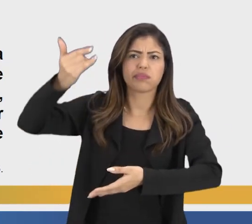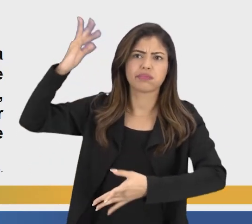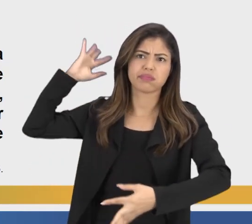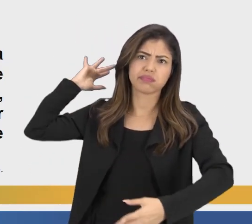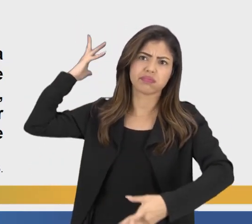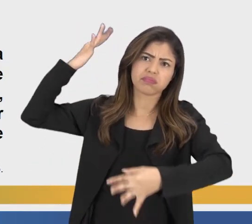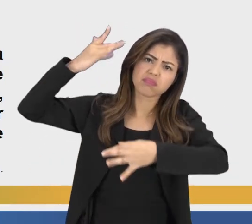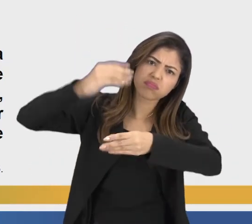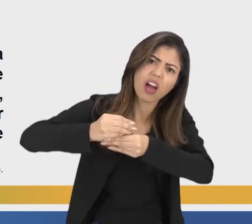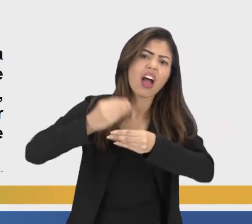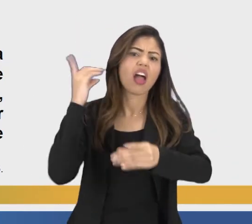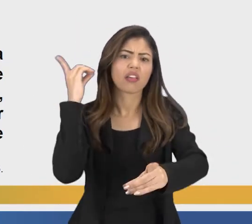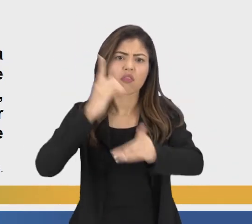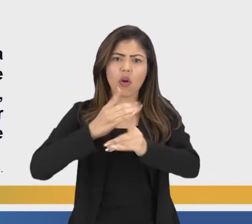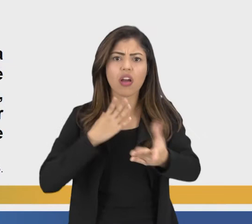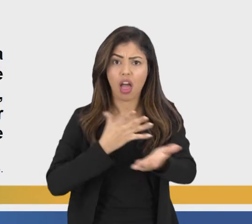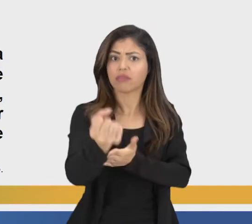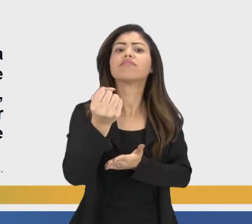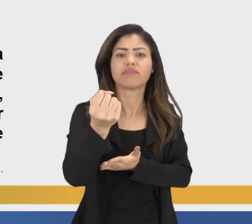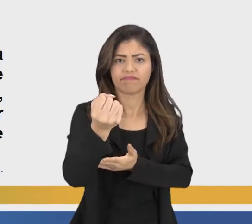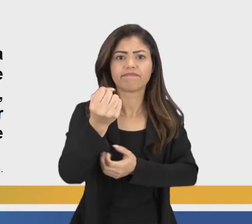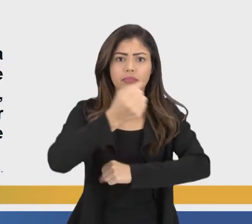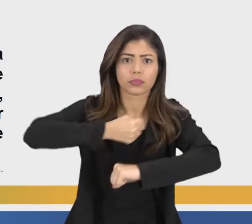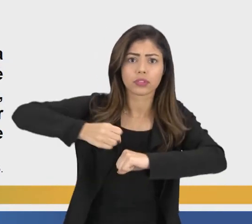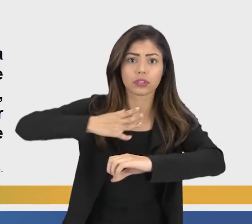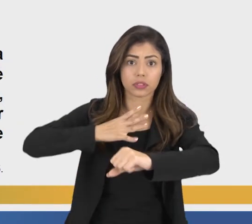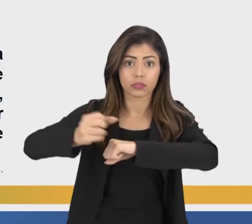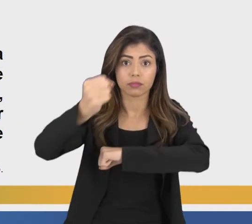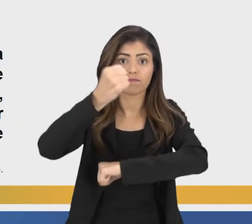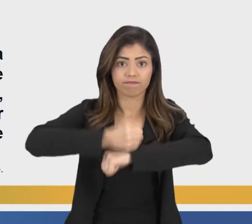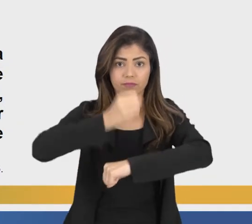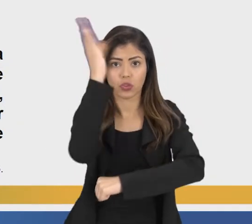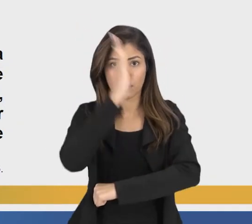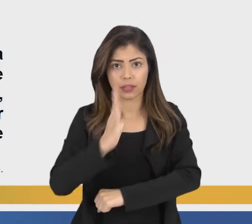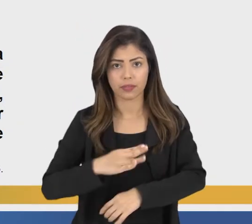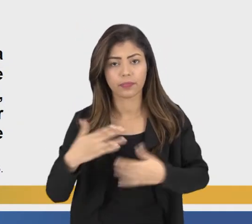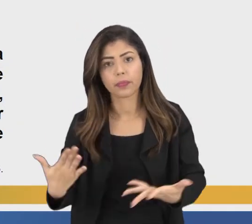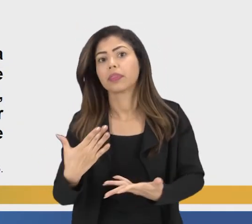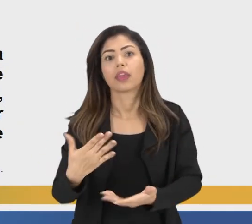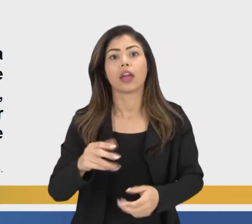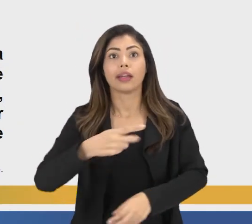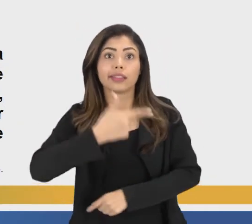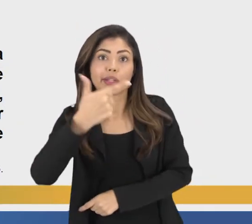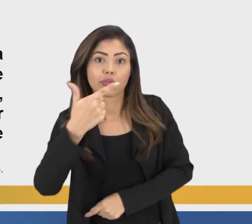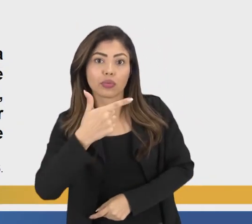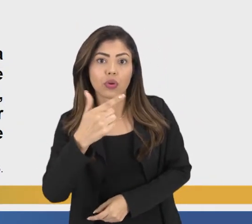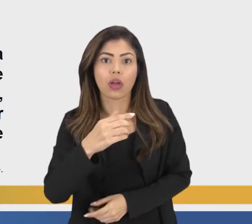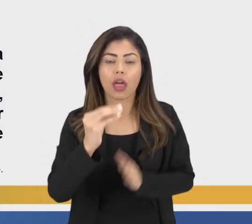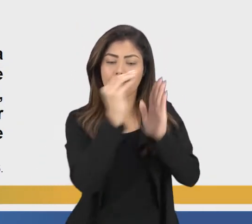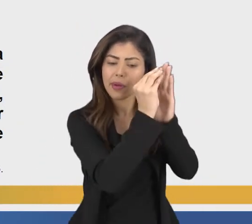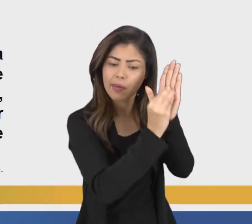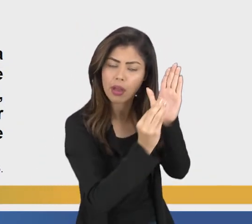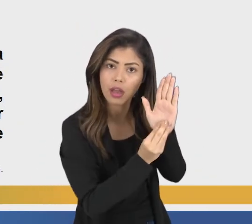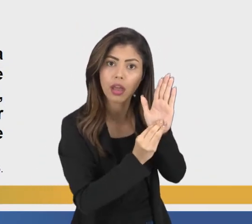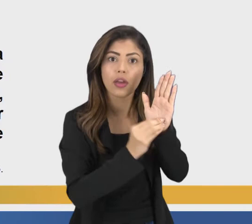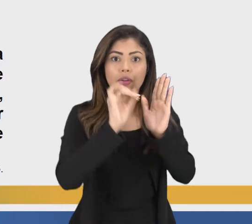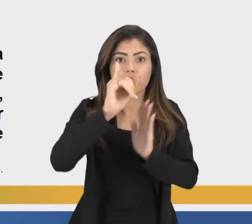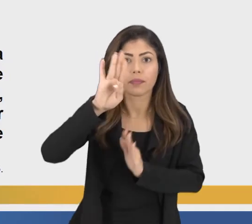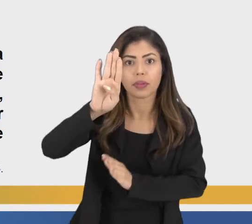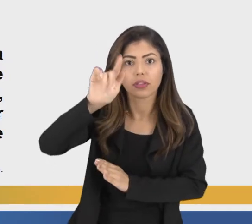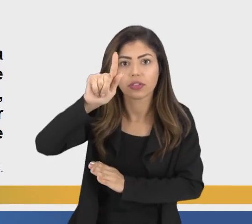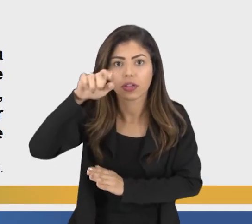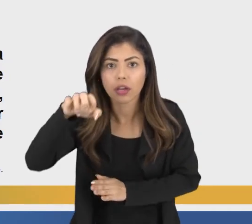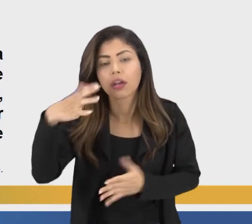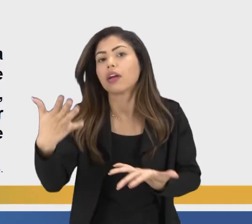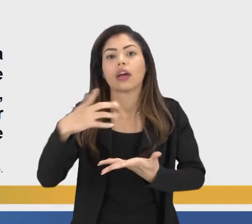do descobrimento do nosso país. E segundo os dados do IBGE, por exemplo, da época da colonização até